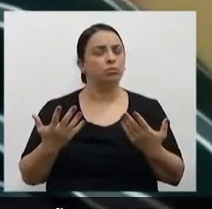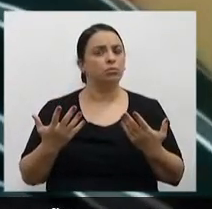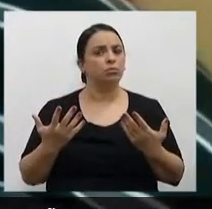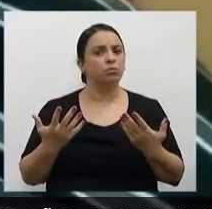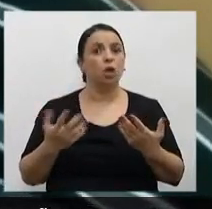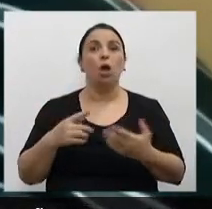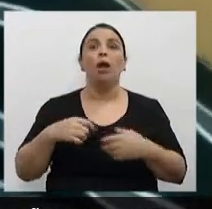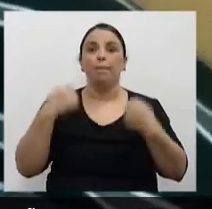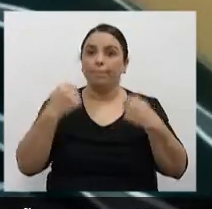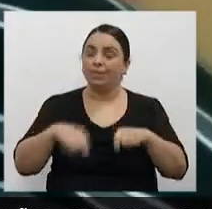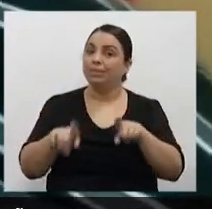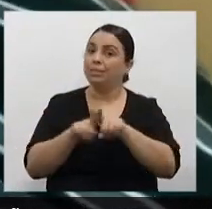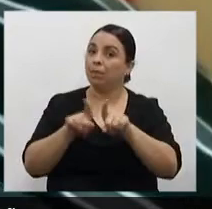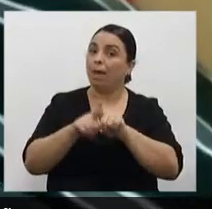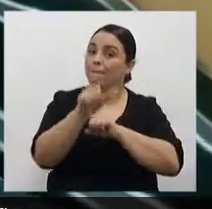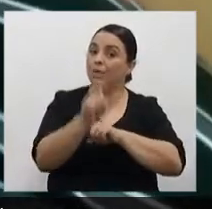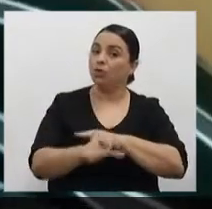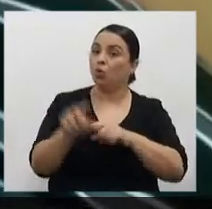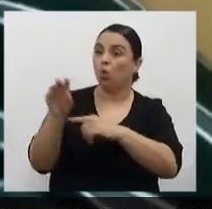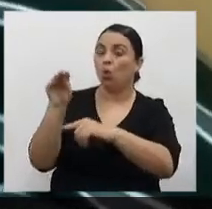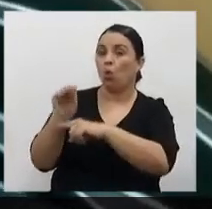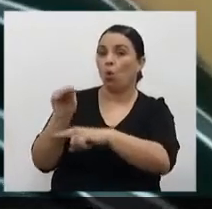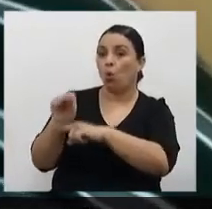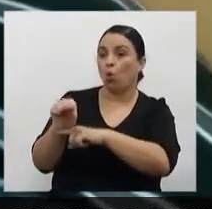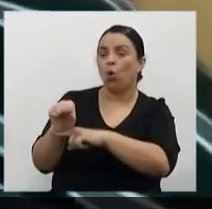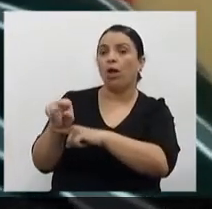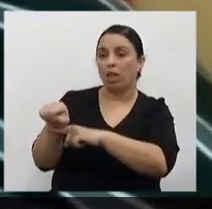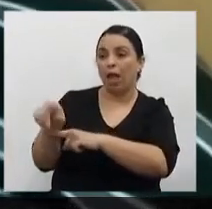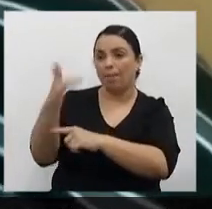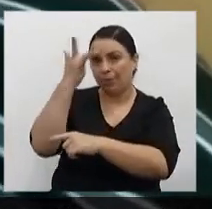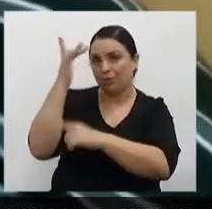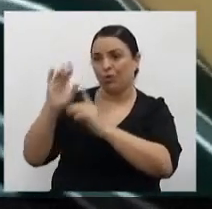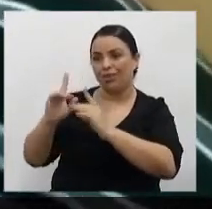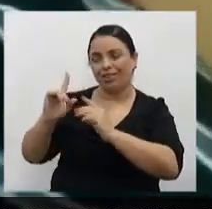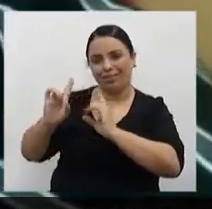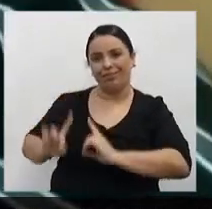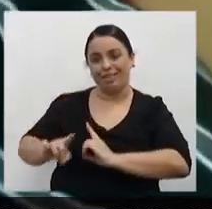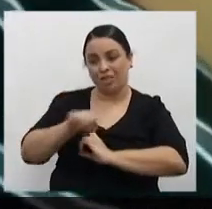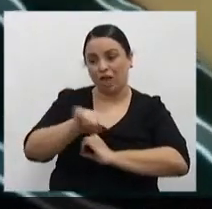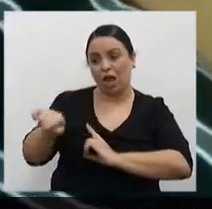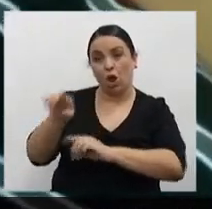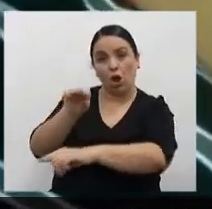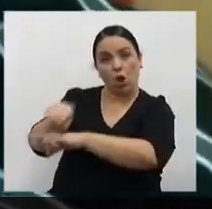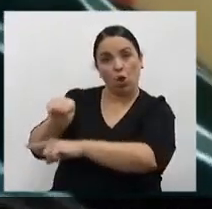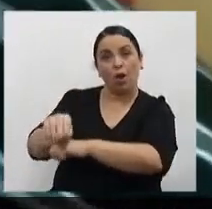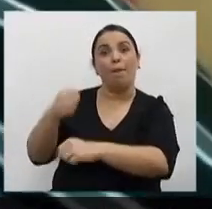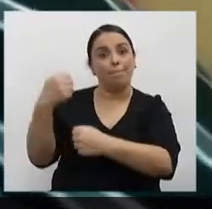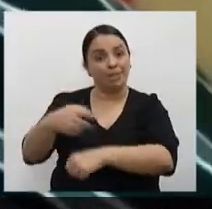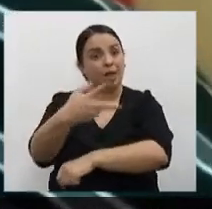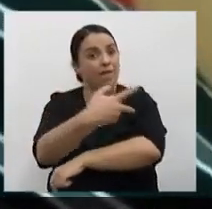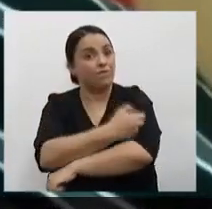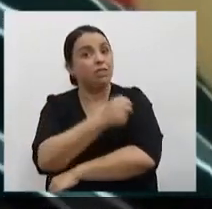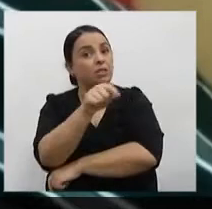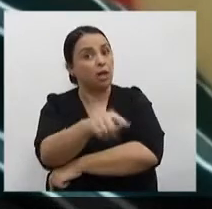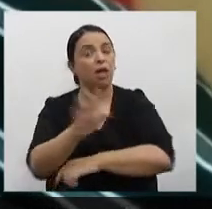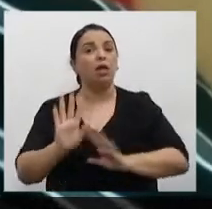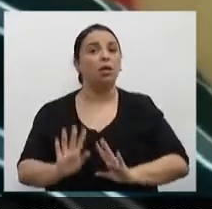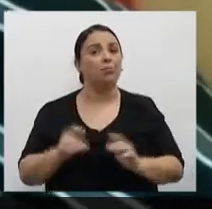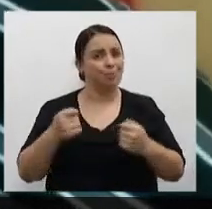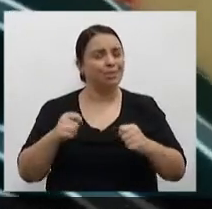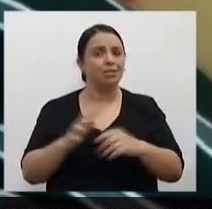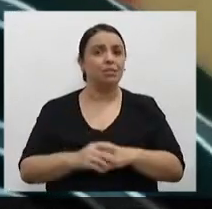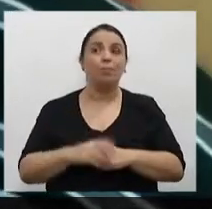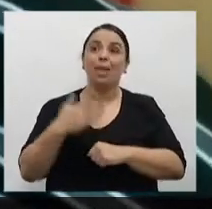os cuidadores do pai e da mãe. Então, quer dizer, eu até sugiro aqui a essa